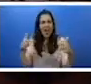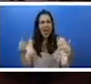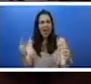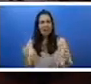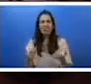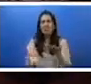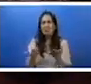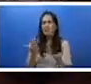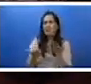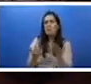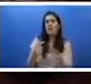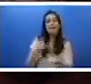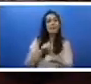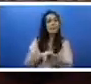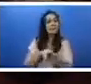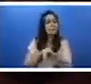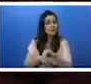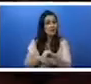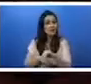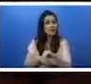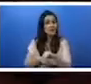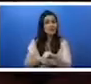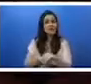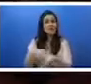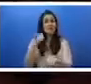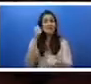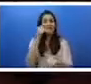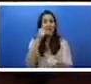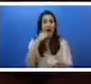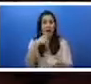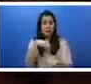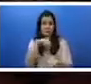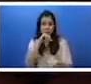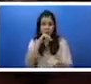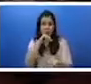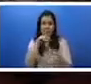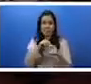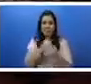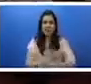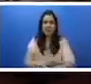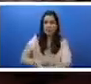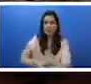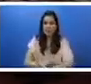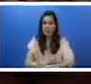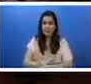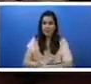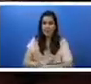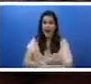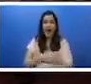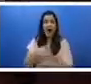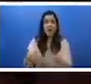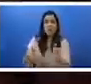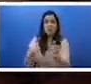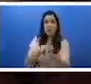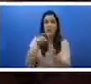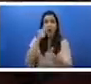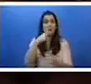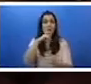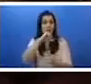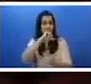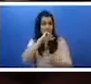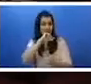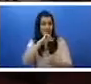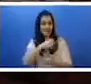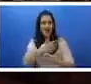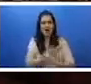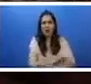do momento? É que nem a mamãe quando ela está carregando o bebê. O transporte vira a mamãe, porque sai com o bebê de